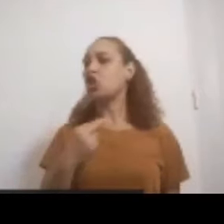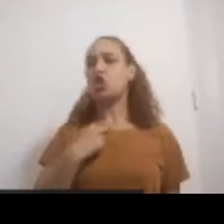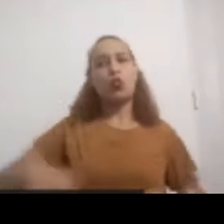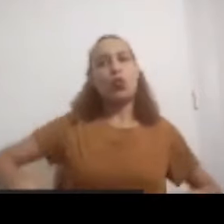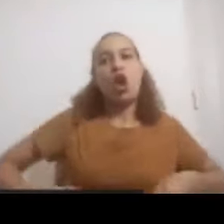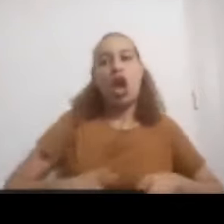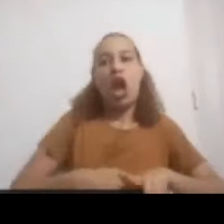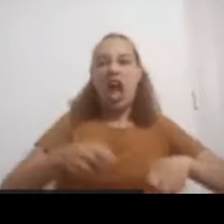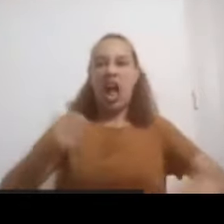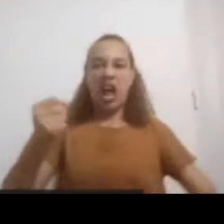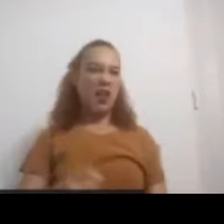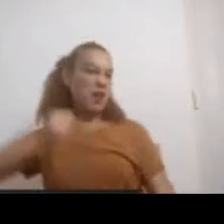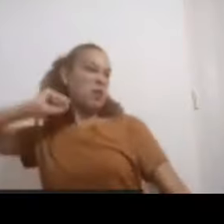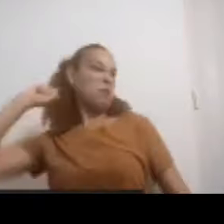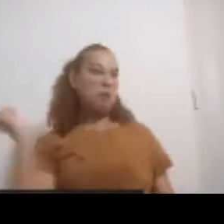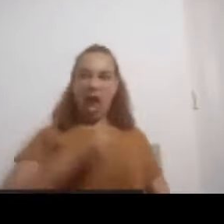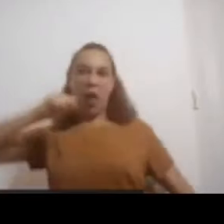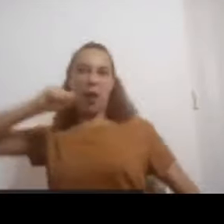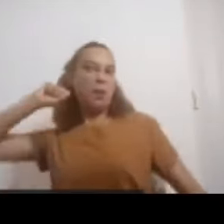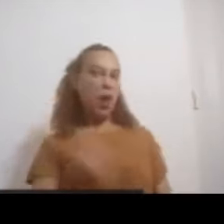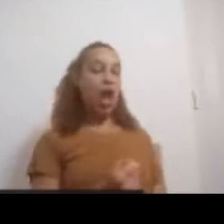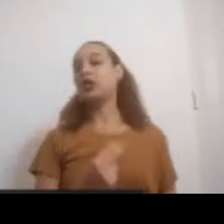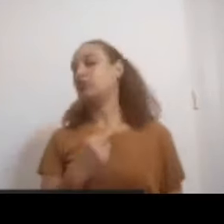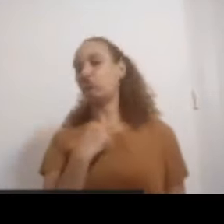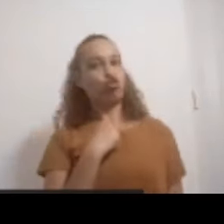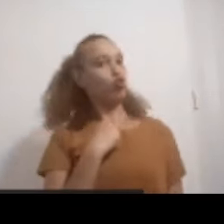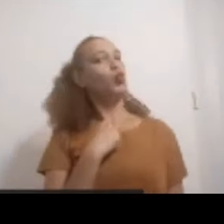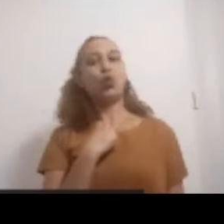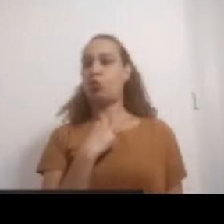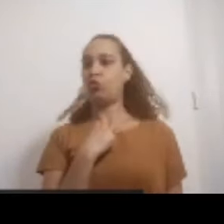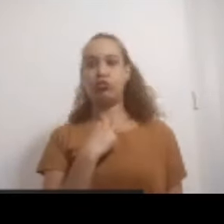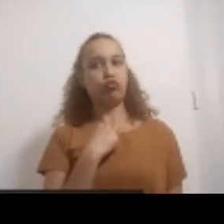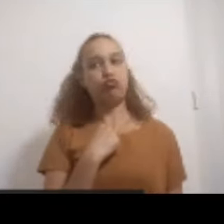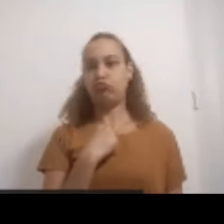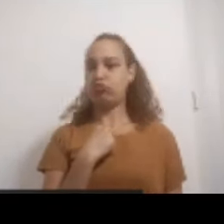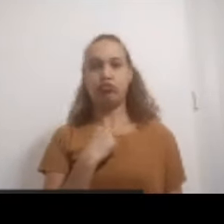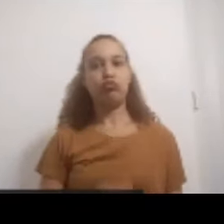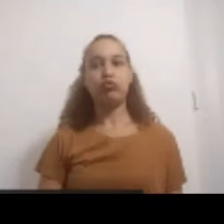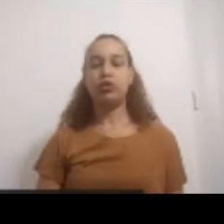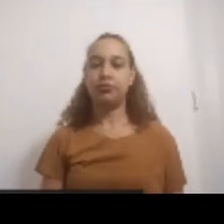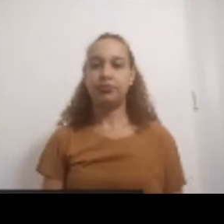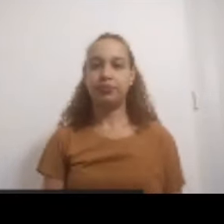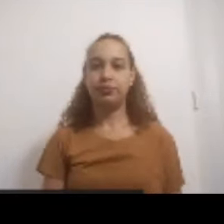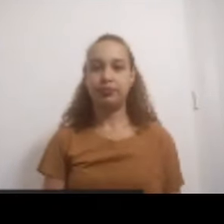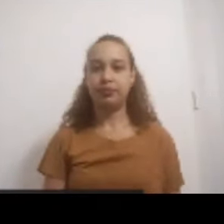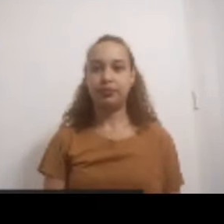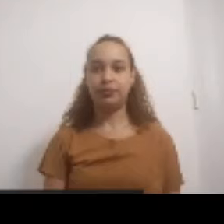forma de castigo. Duas mãos ajeitam um cinto azul em uma calça amarela.